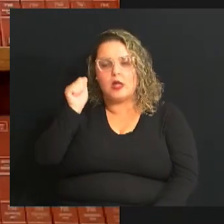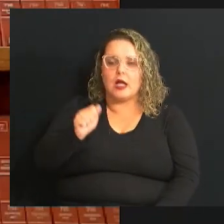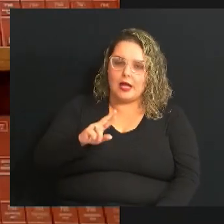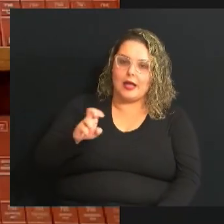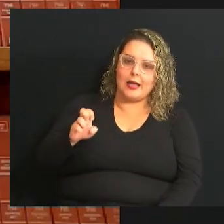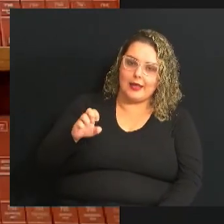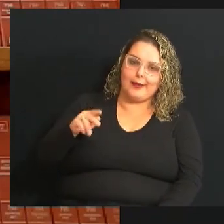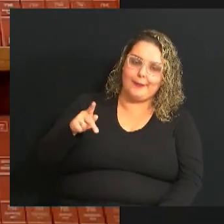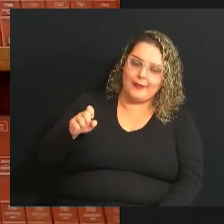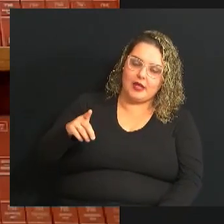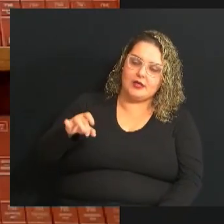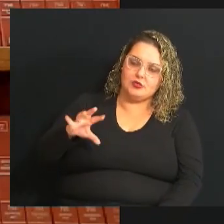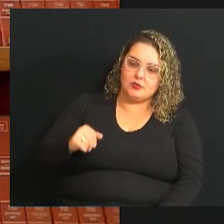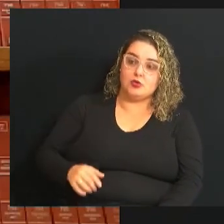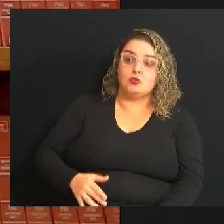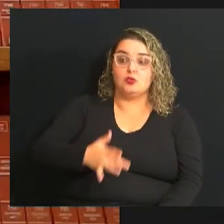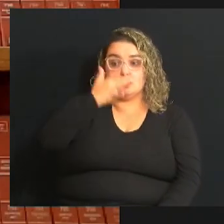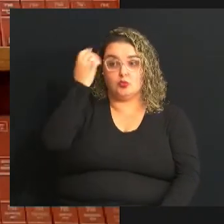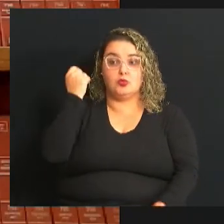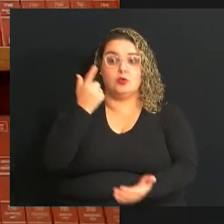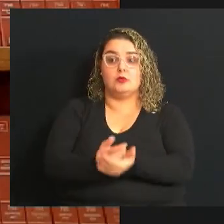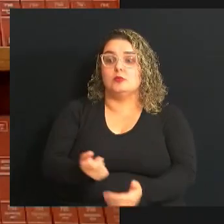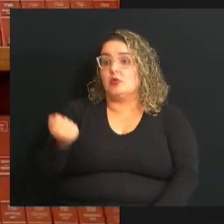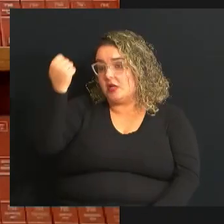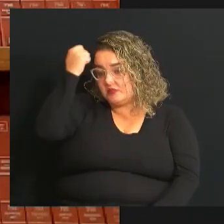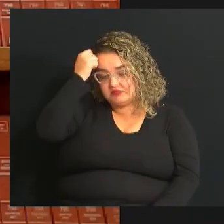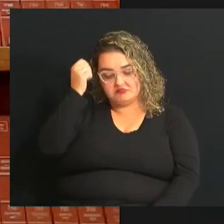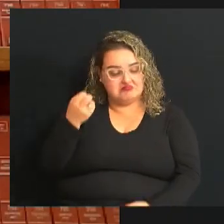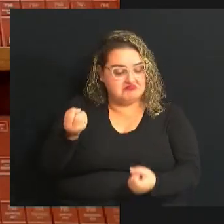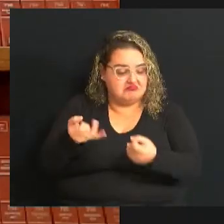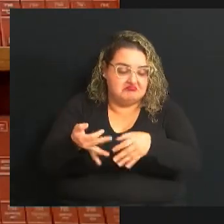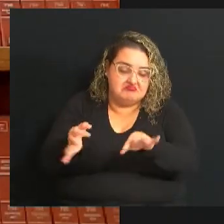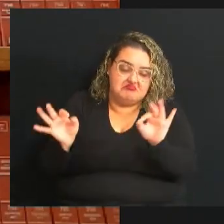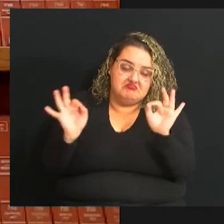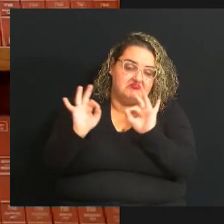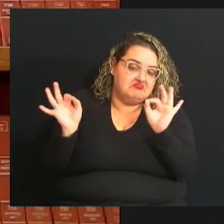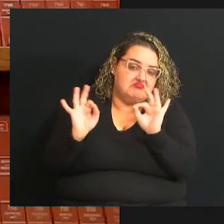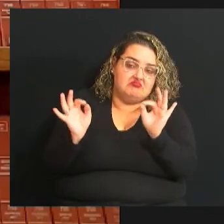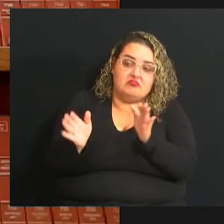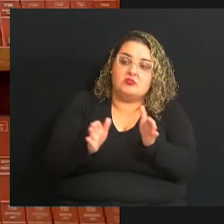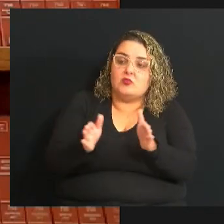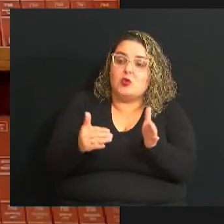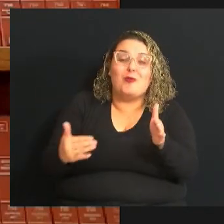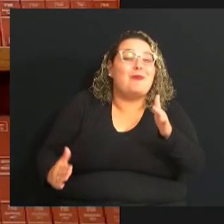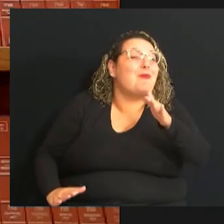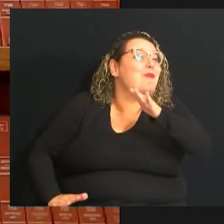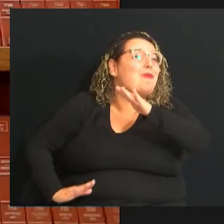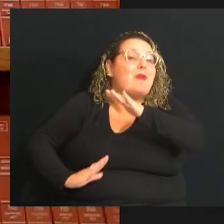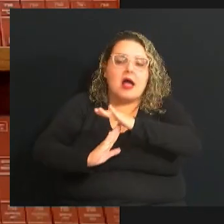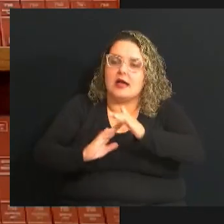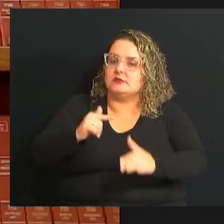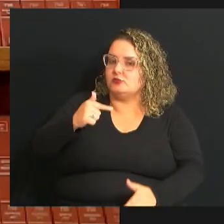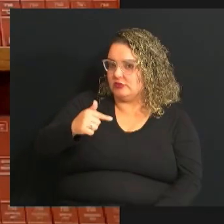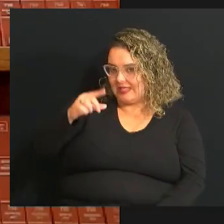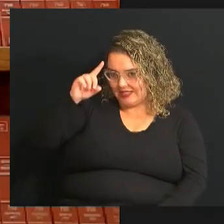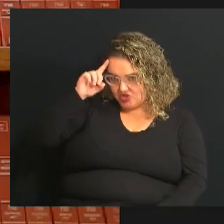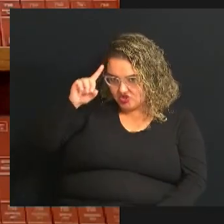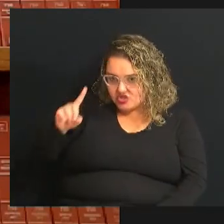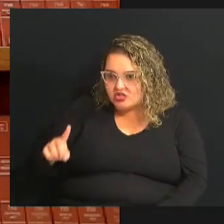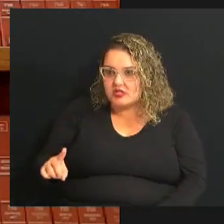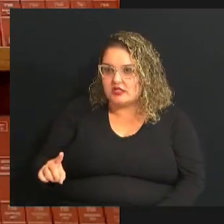é advogado, mestre em Direito Digital e também professor universitário, parou tudo aí nessa hora do almoço, o Jogo do